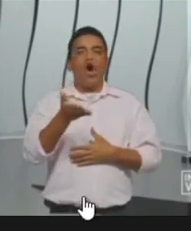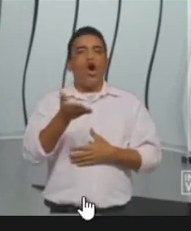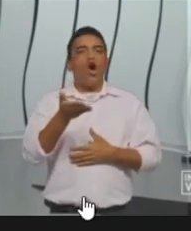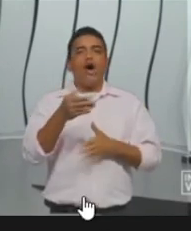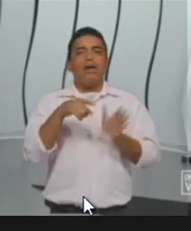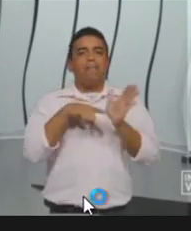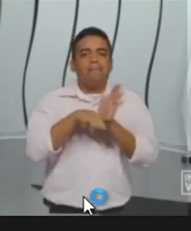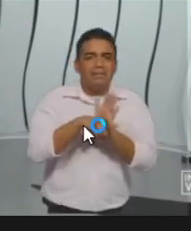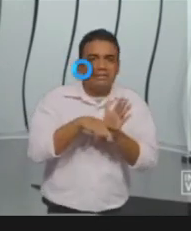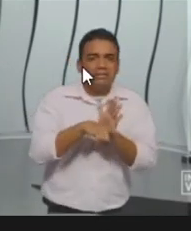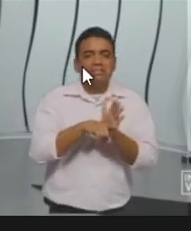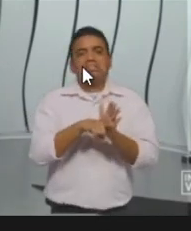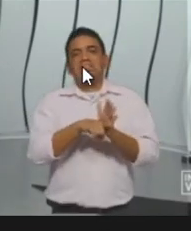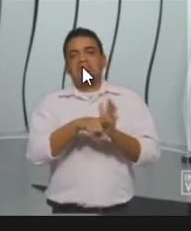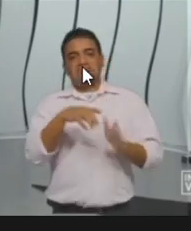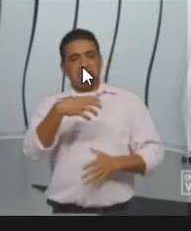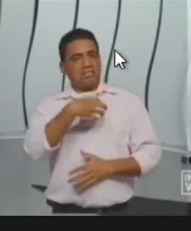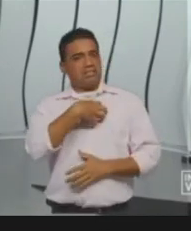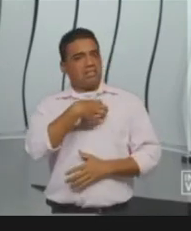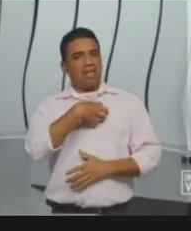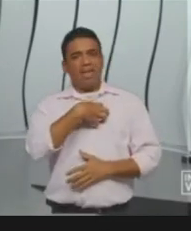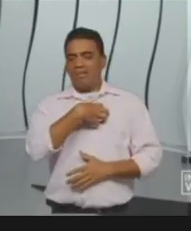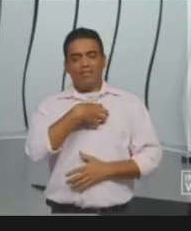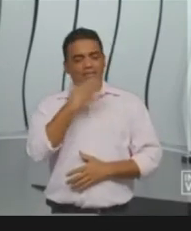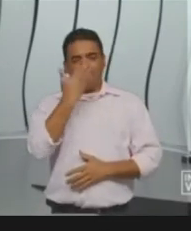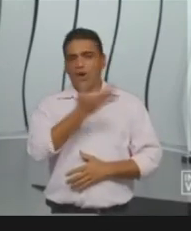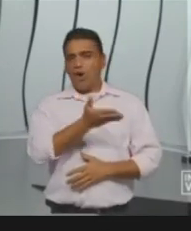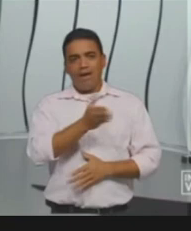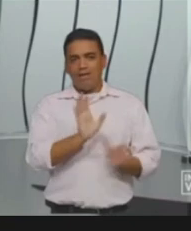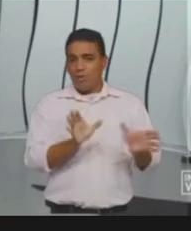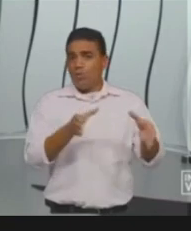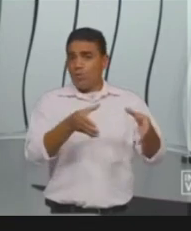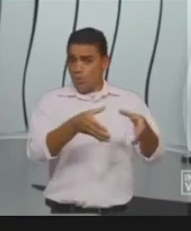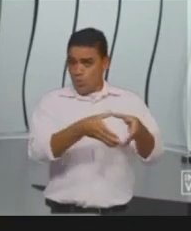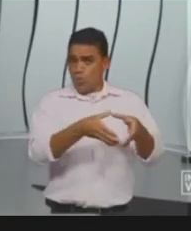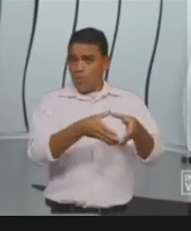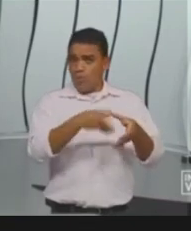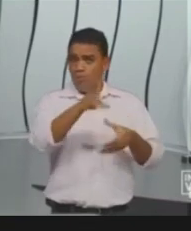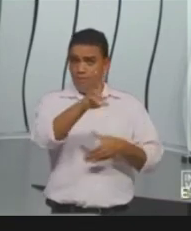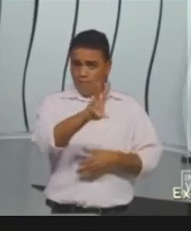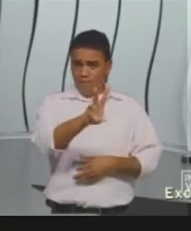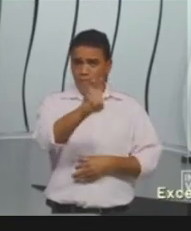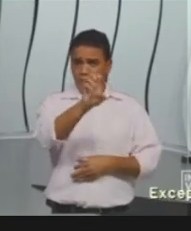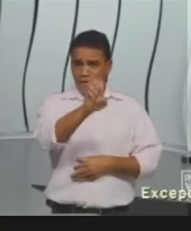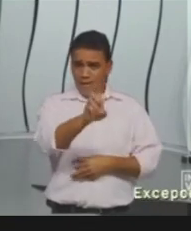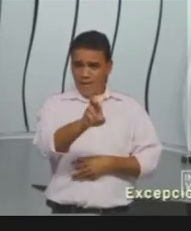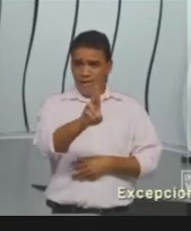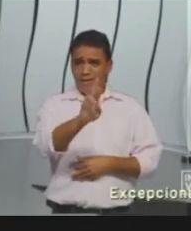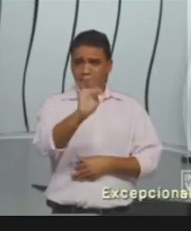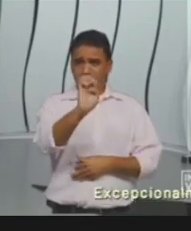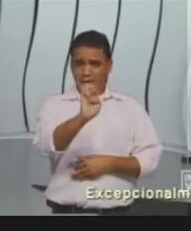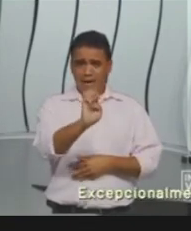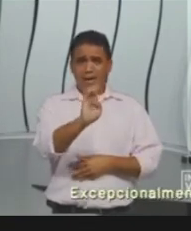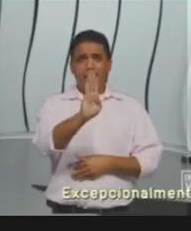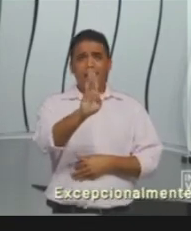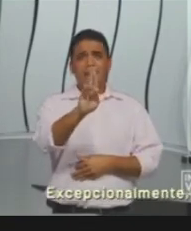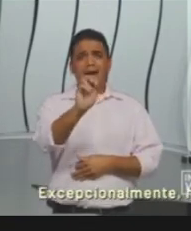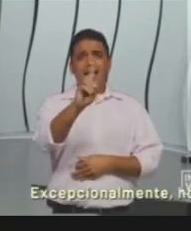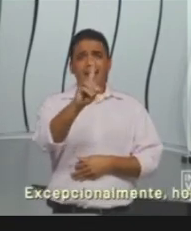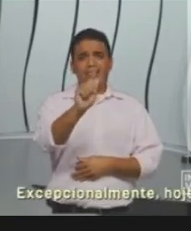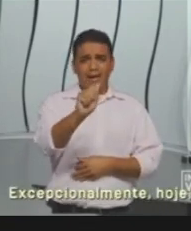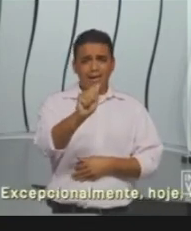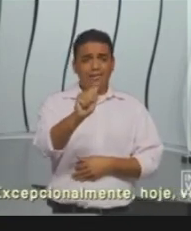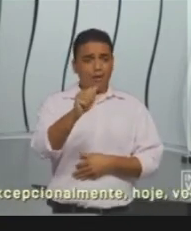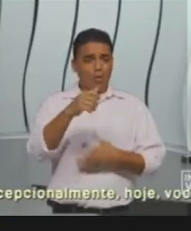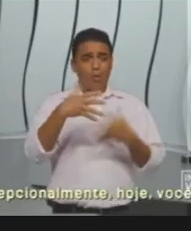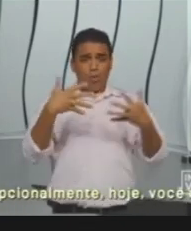Existe um grupo vertebrata mesmo, e esse grupo vertebrata inclui todos os animais com vértebras e crânio.